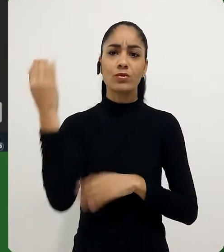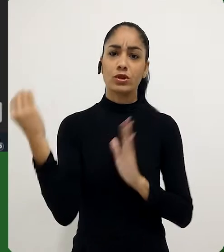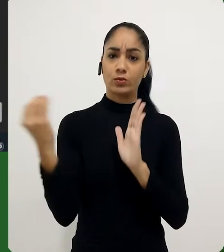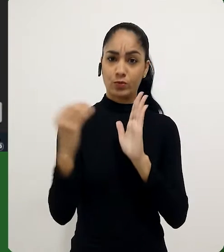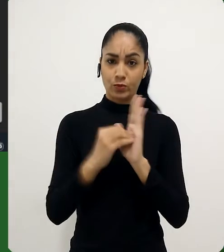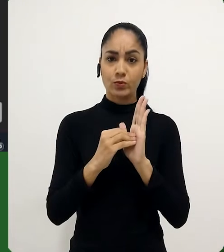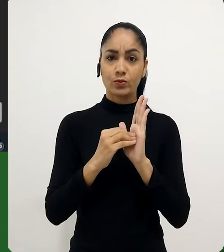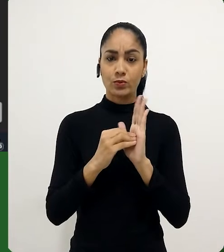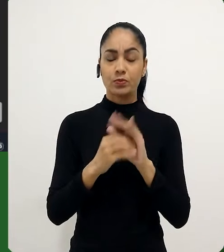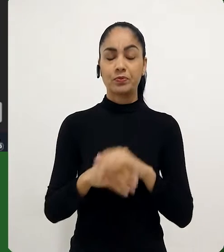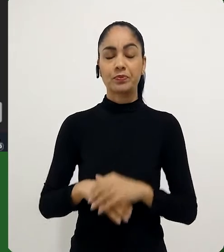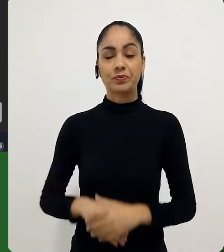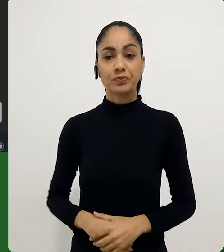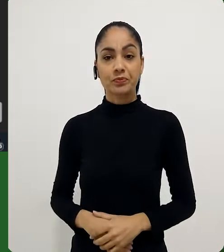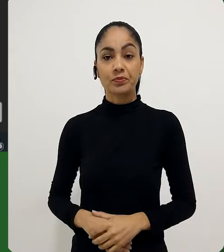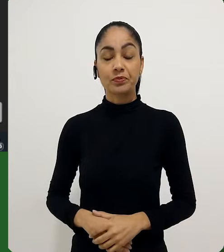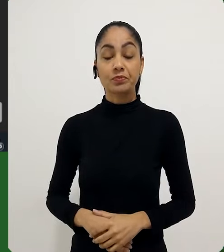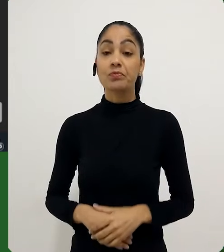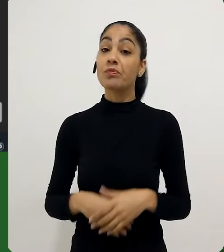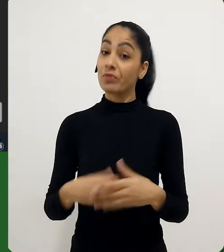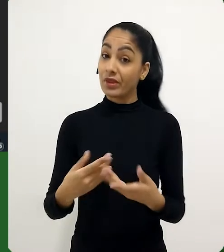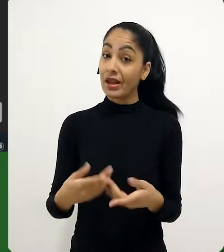é necessário.